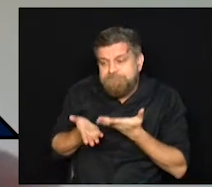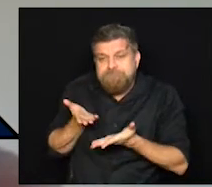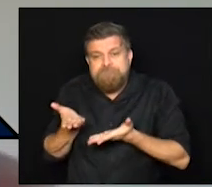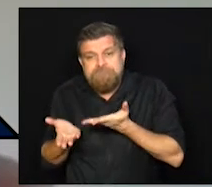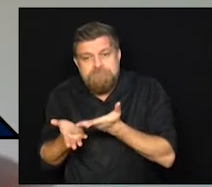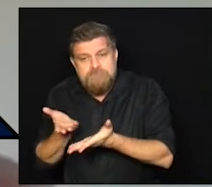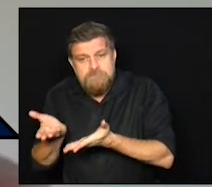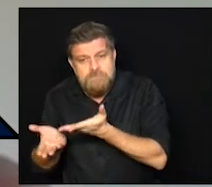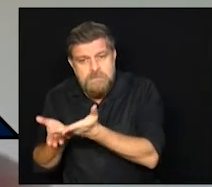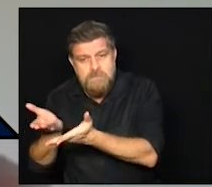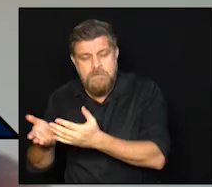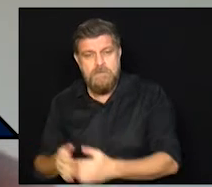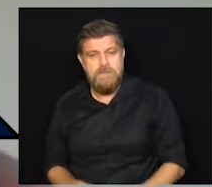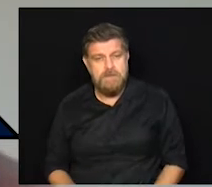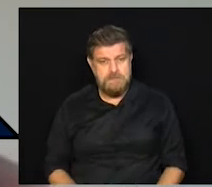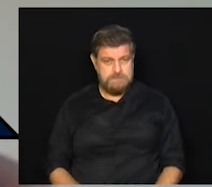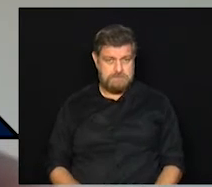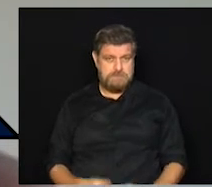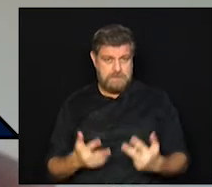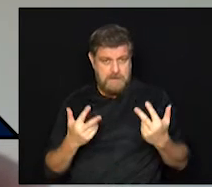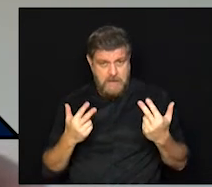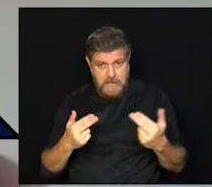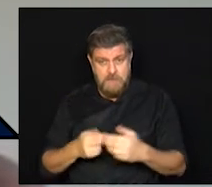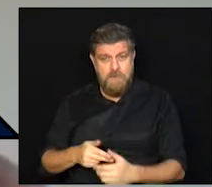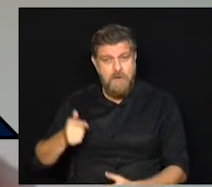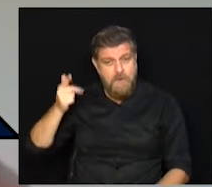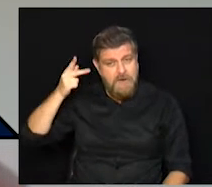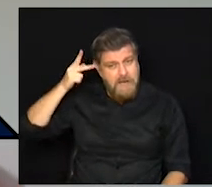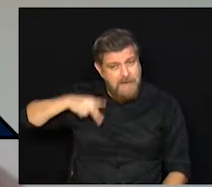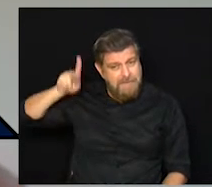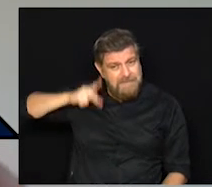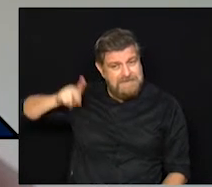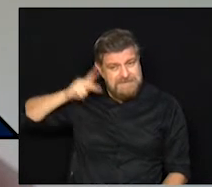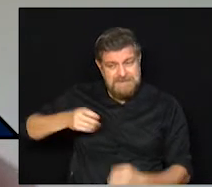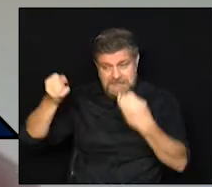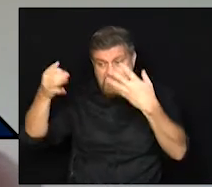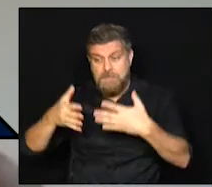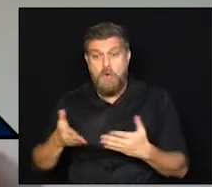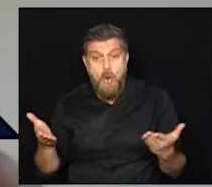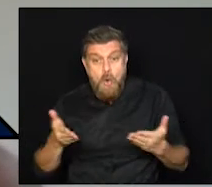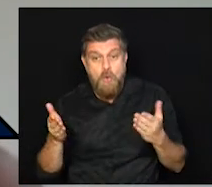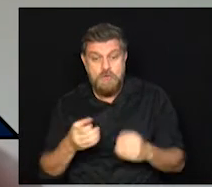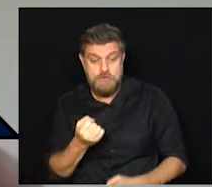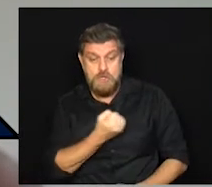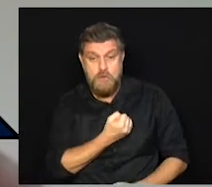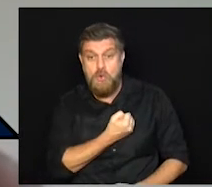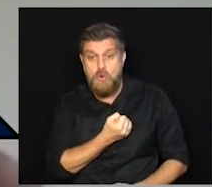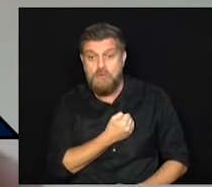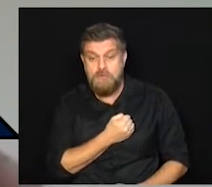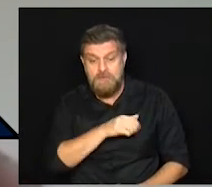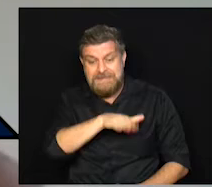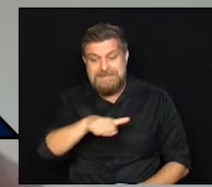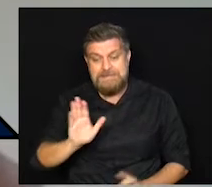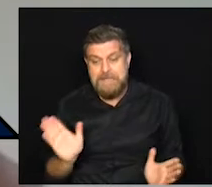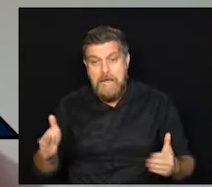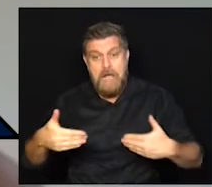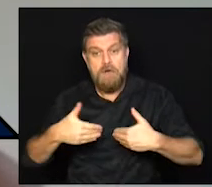situação. Como bem disse a Priscila, nós temos muitos casos de autismo hoje. E é muito